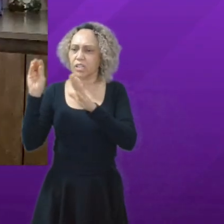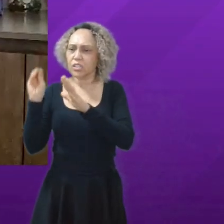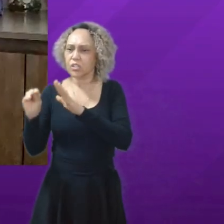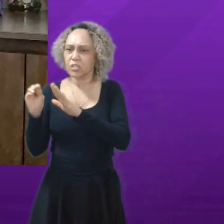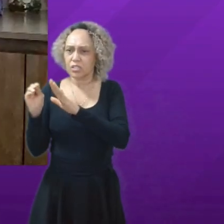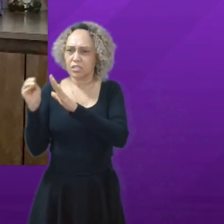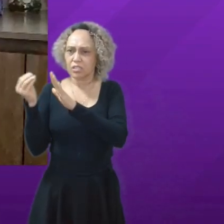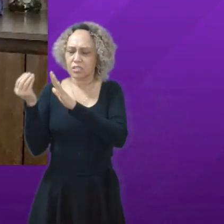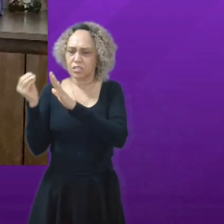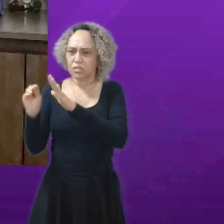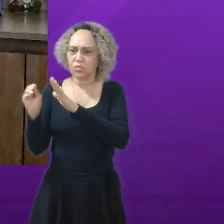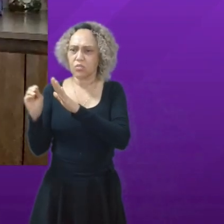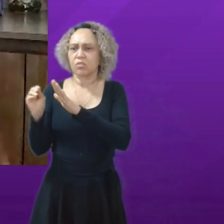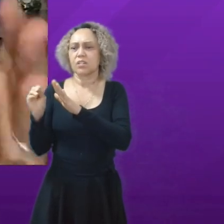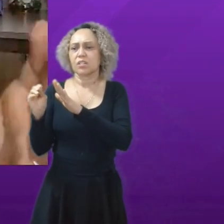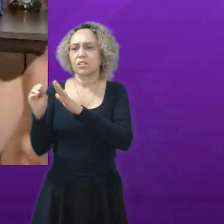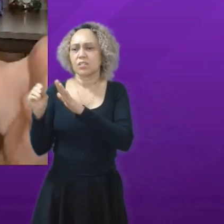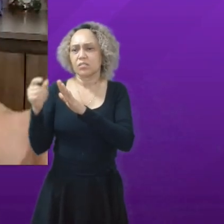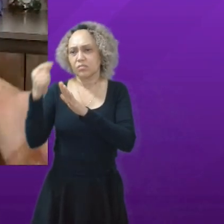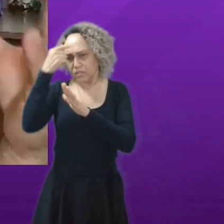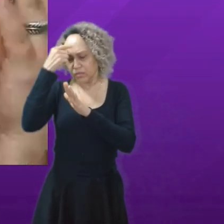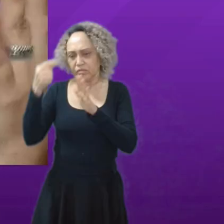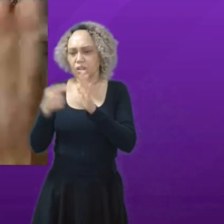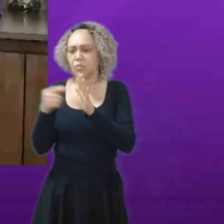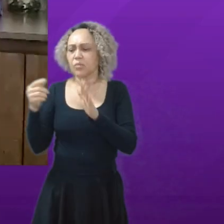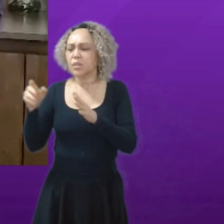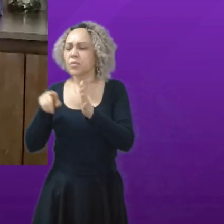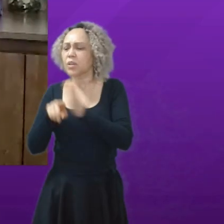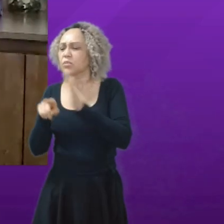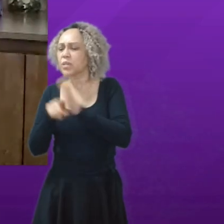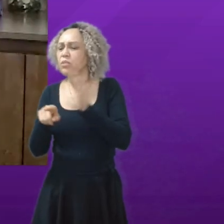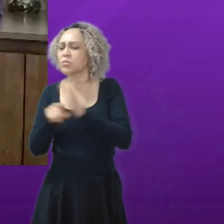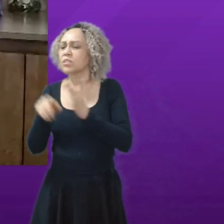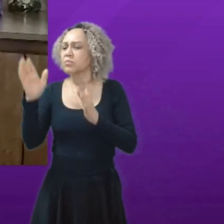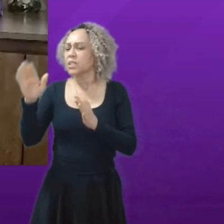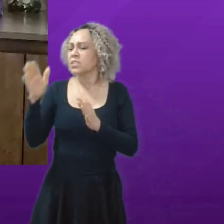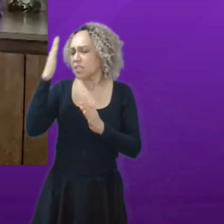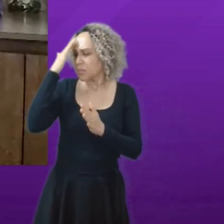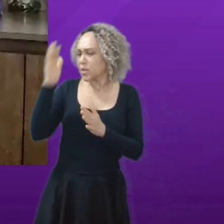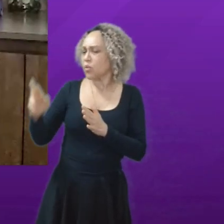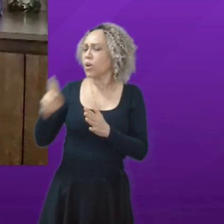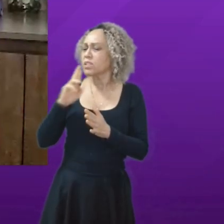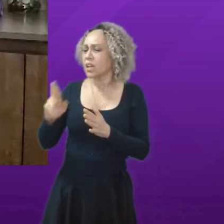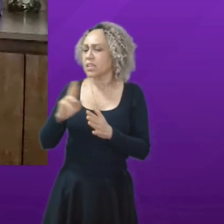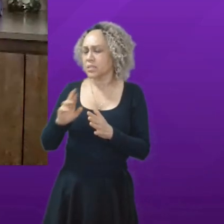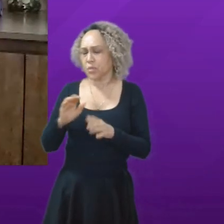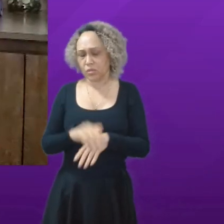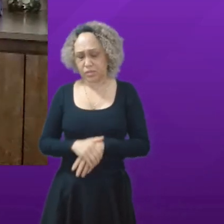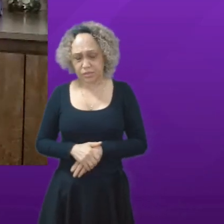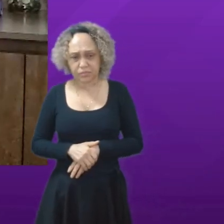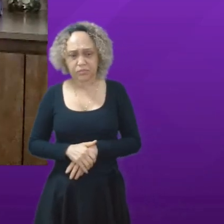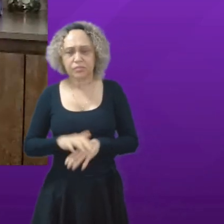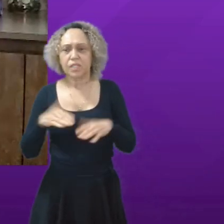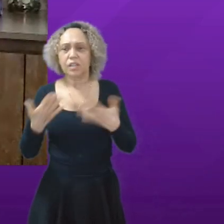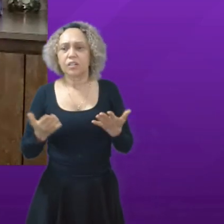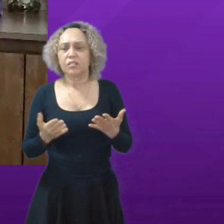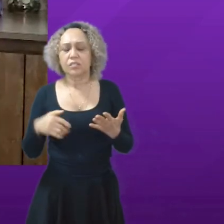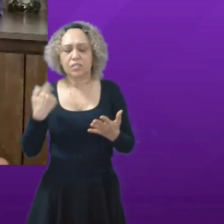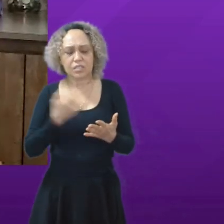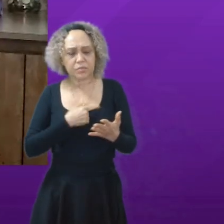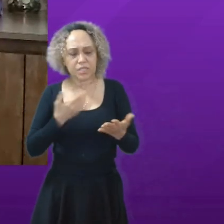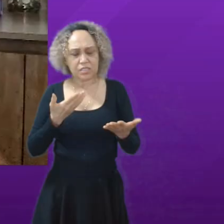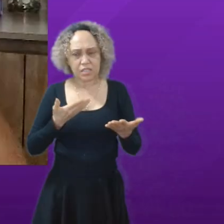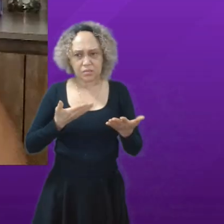aceitando. O outro ponto é a gente se organizar coletivamente, principalmente entre mulheres que